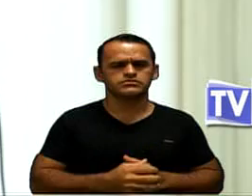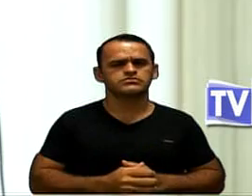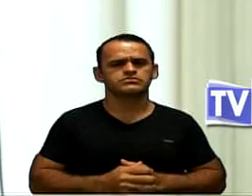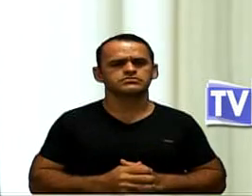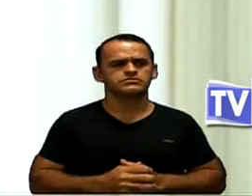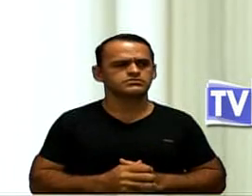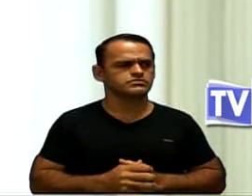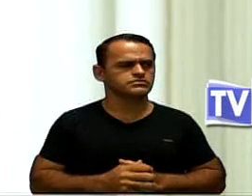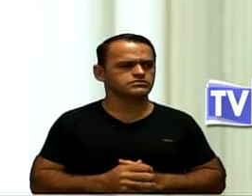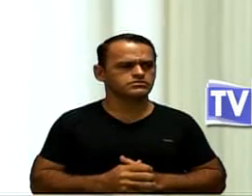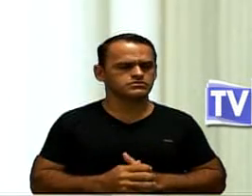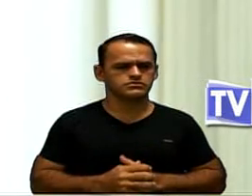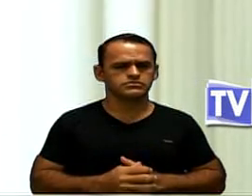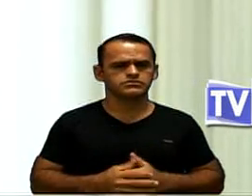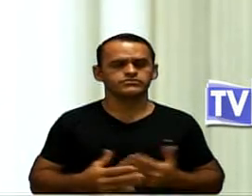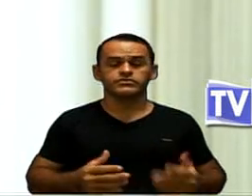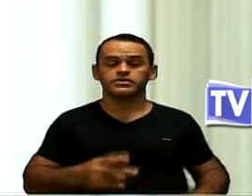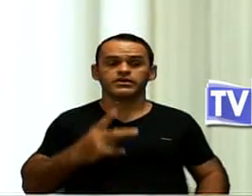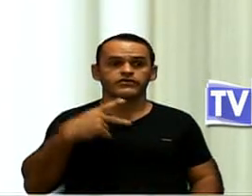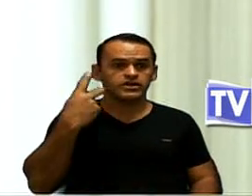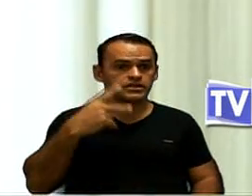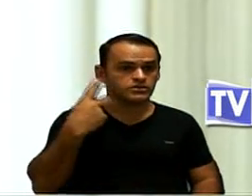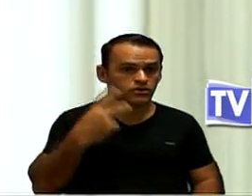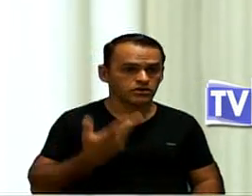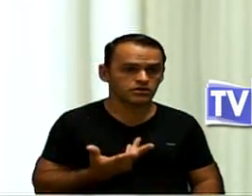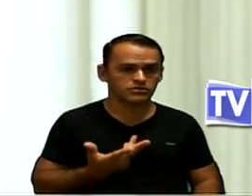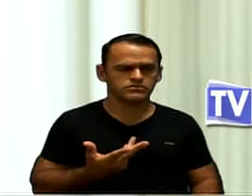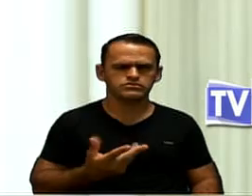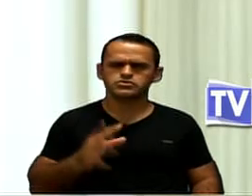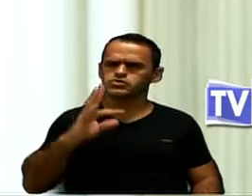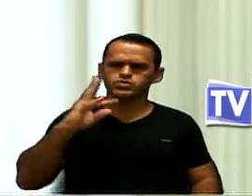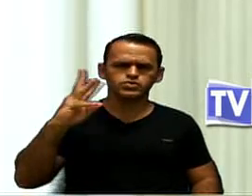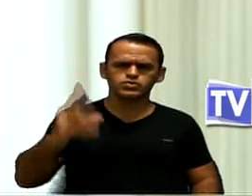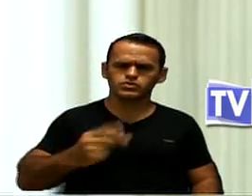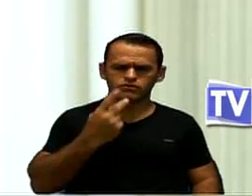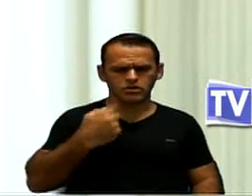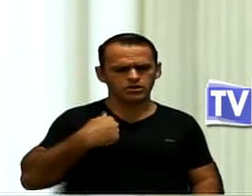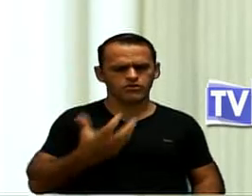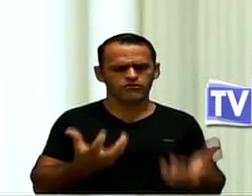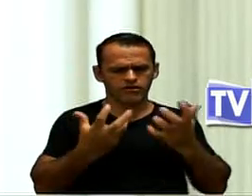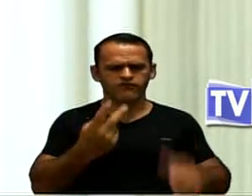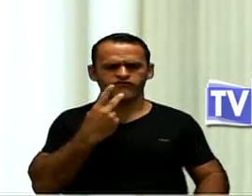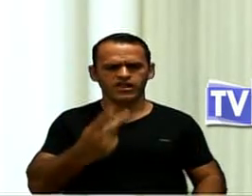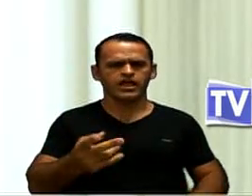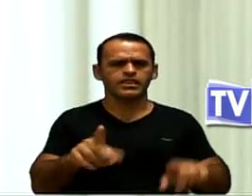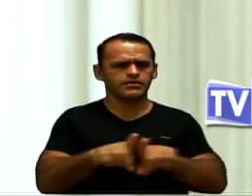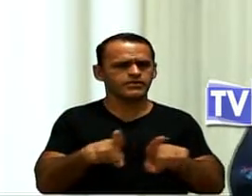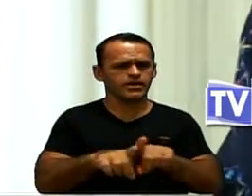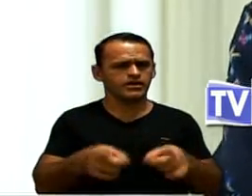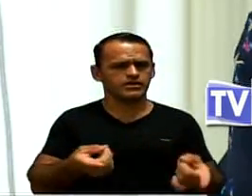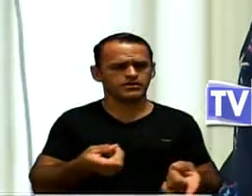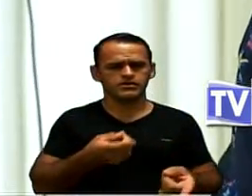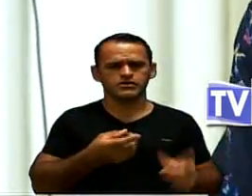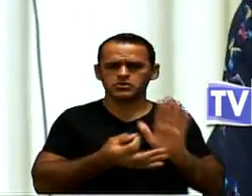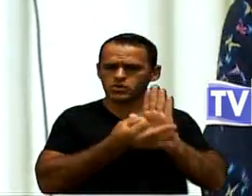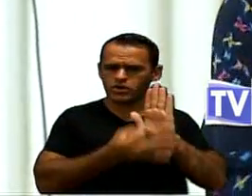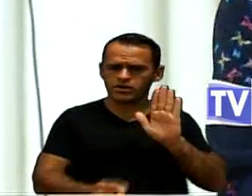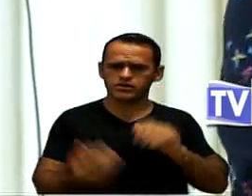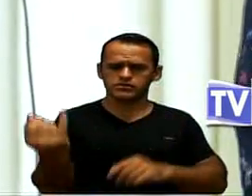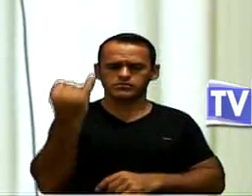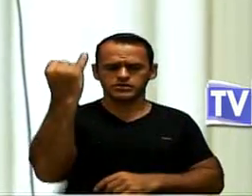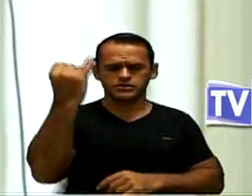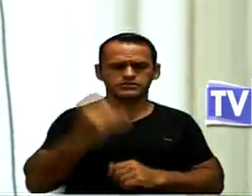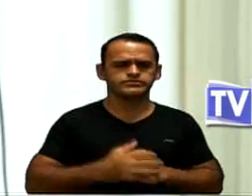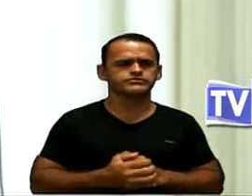Eu vou ver se é rápida a minha fala. Vereadora. Porque todos falaram, vereador. Sim. Eu quero fazer um comentário importante, porque